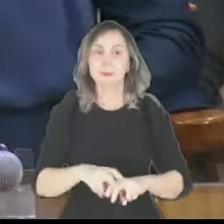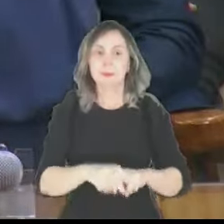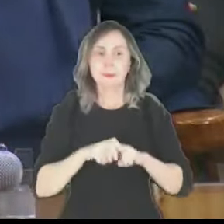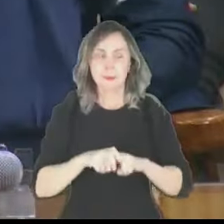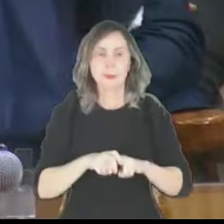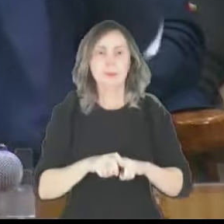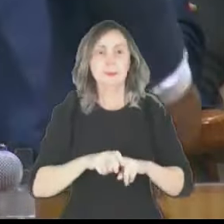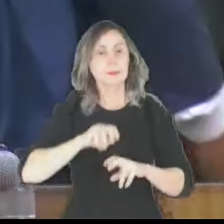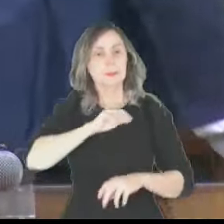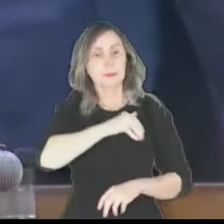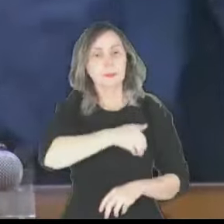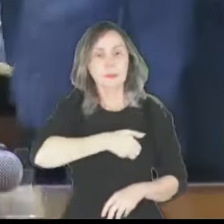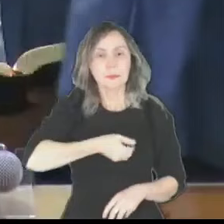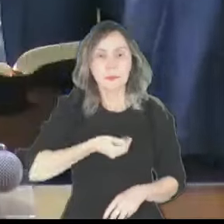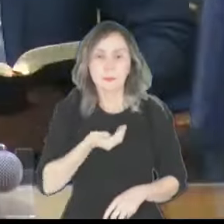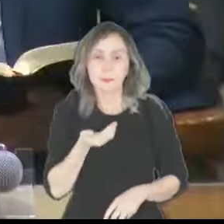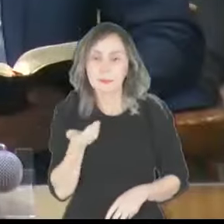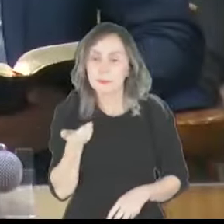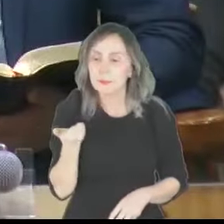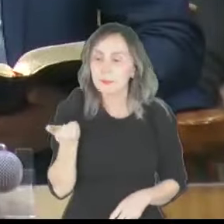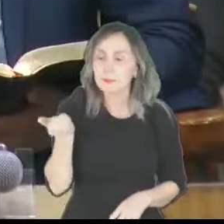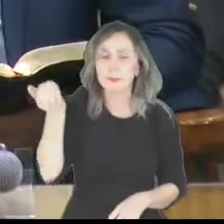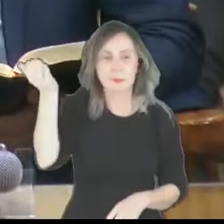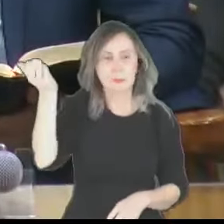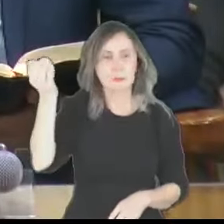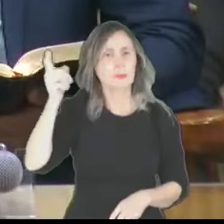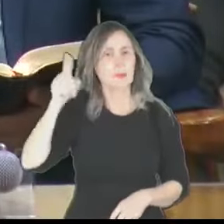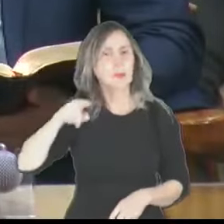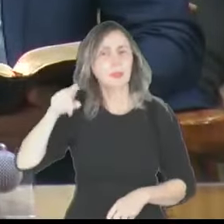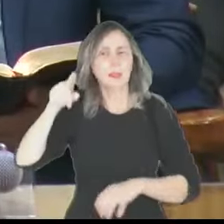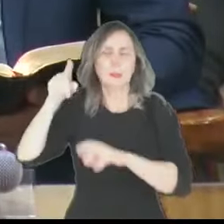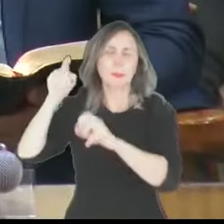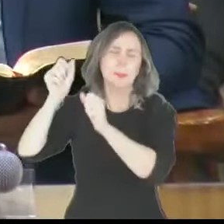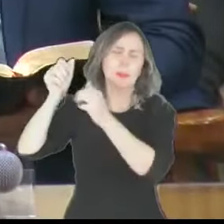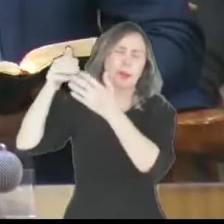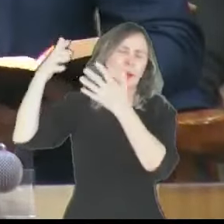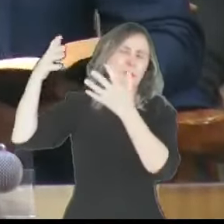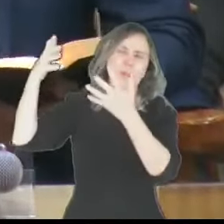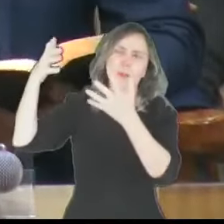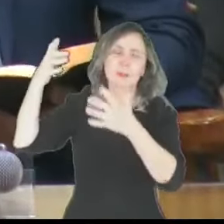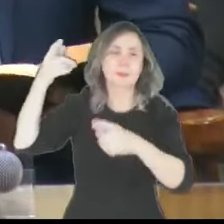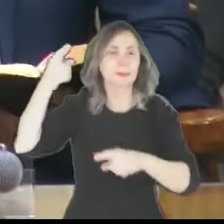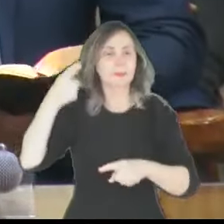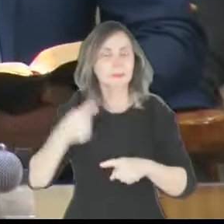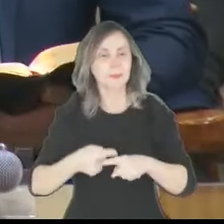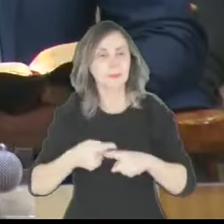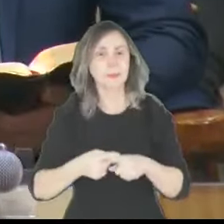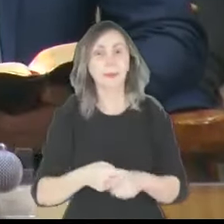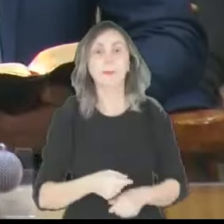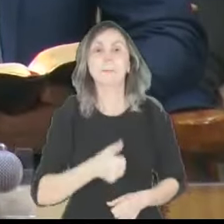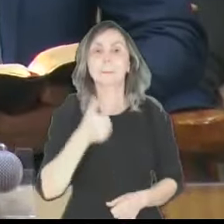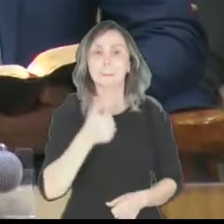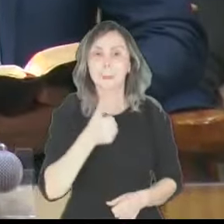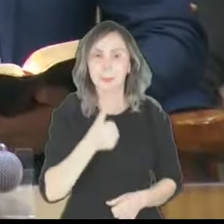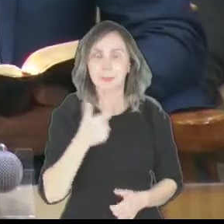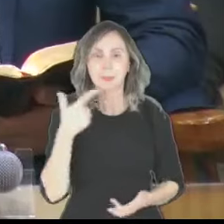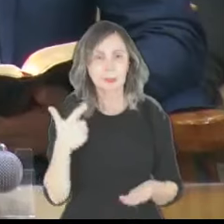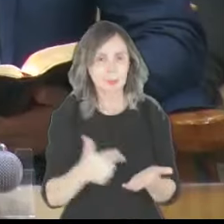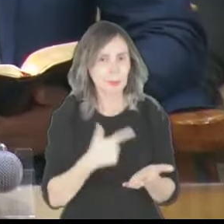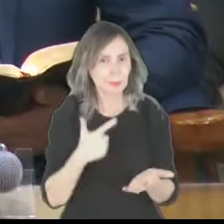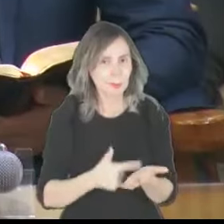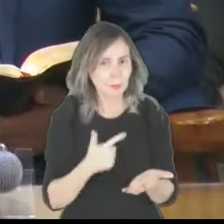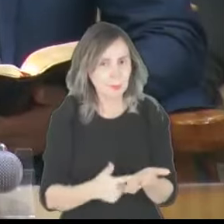consagração é uma coisa gloriosa. porque é no primeiro livro da Bíblia, segundo